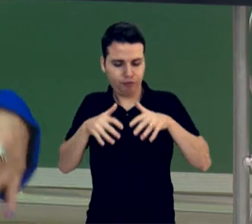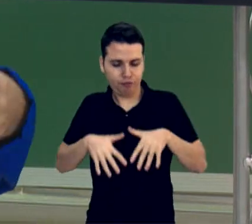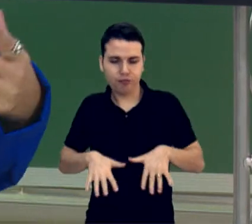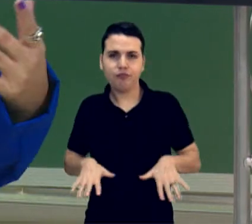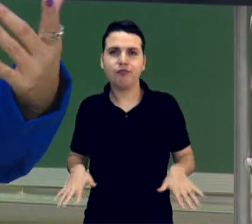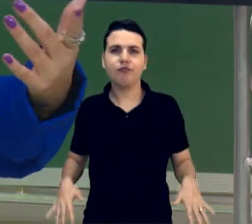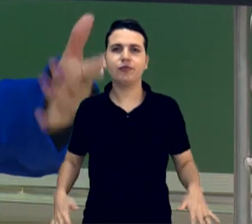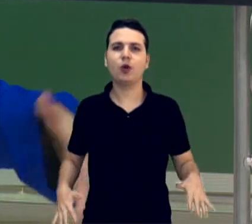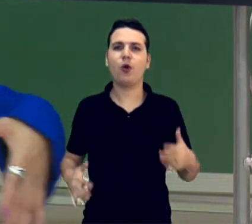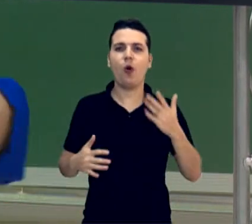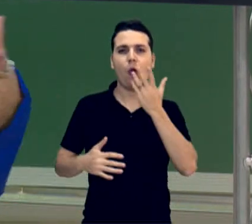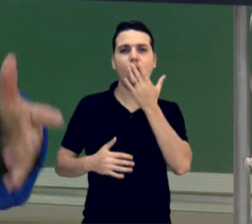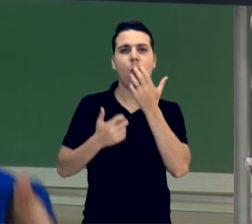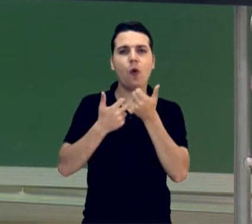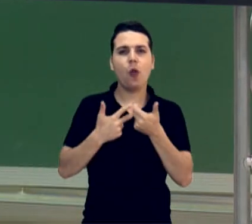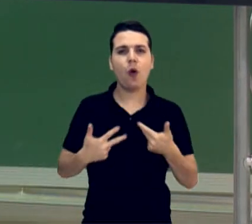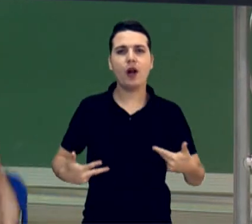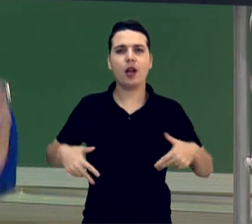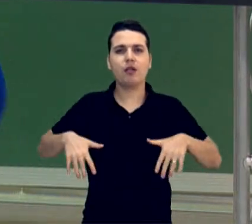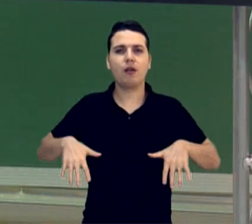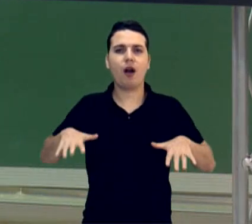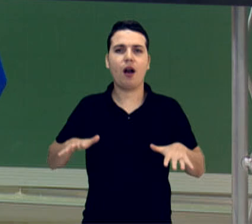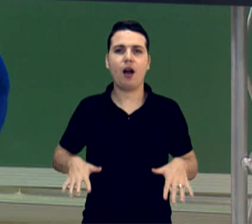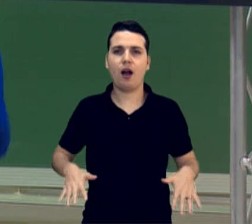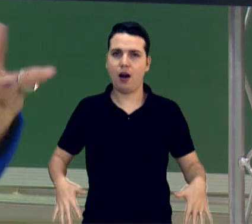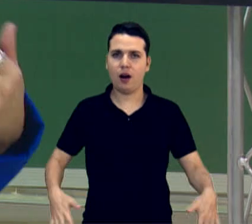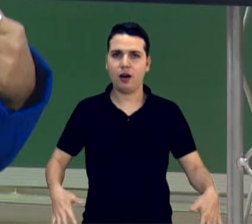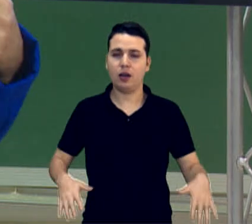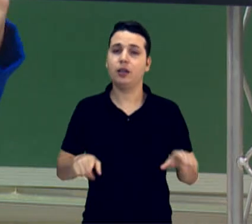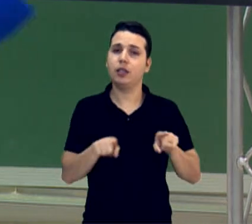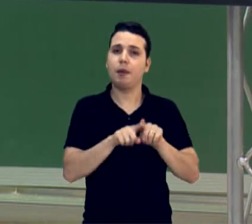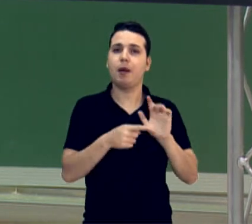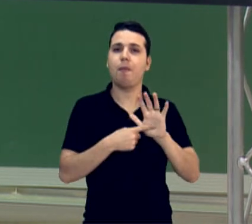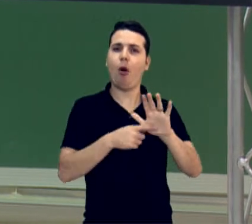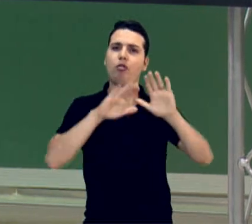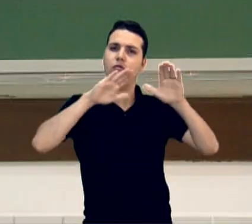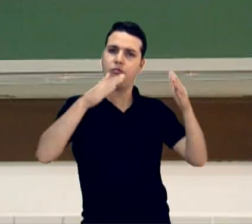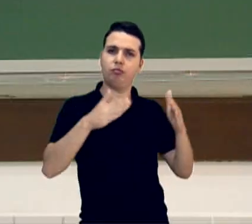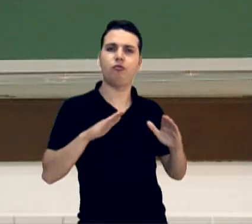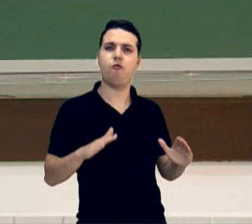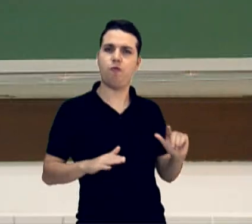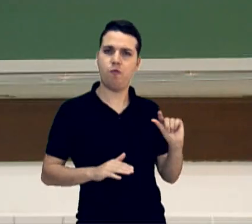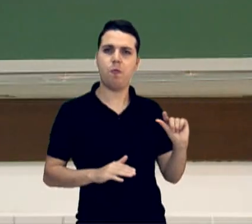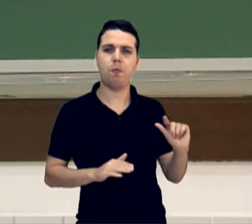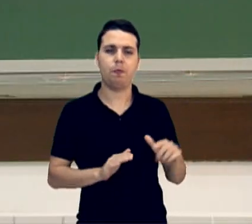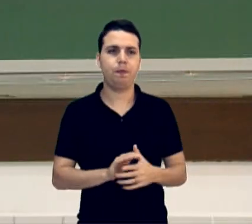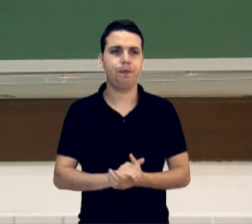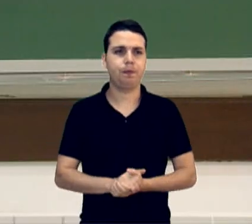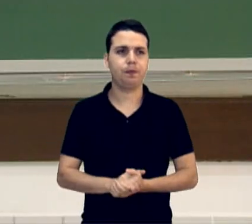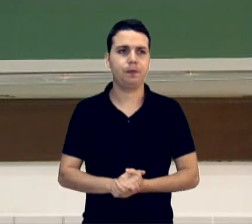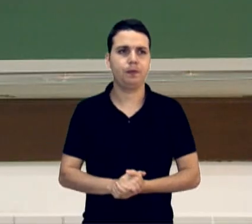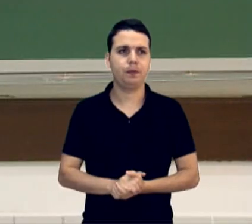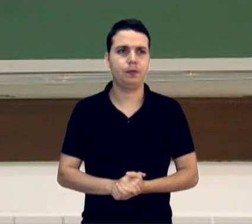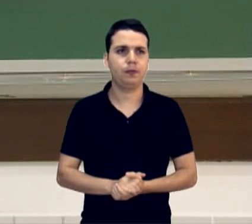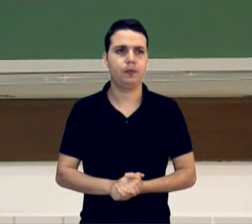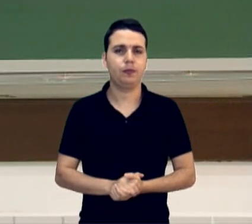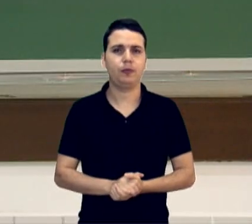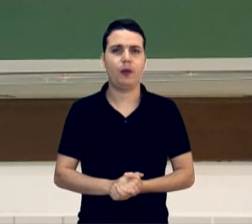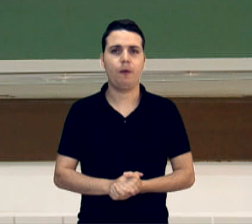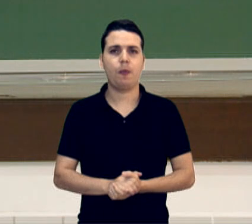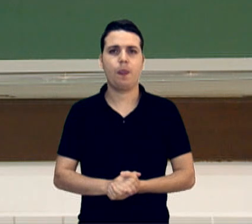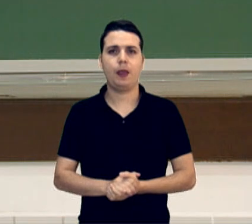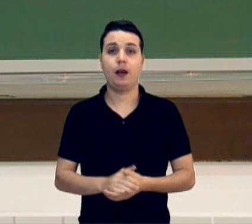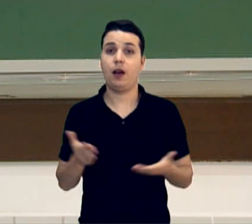coloridos, soltos, que de certa forma também mostram um pouco as curvas do corpo, certo? Vamos